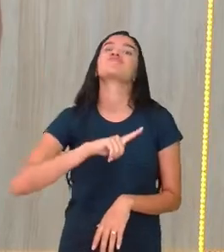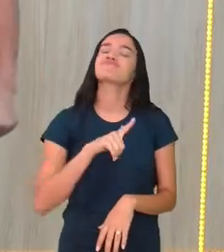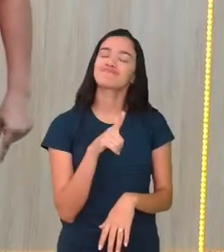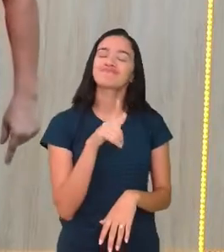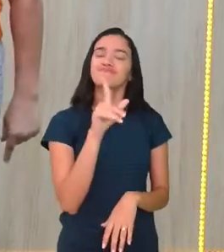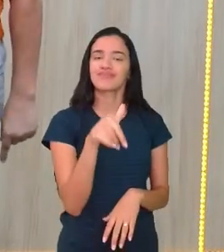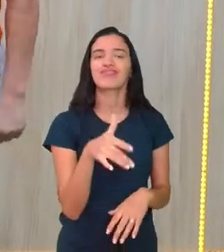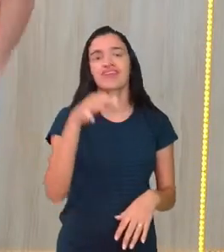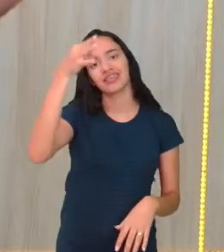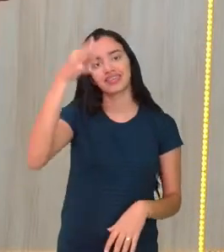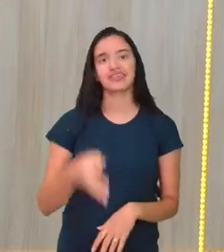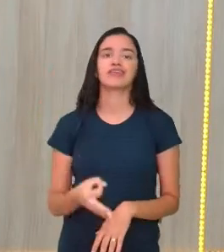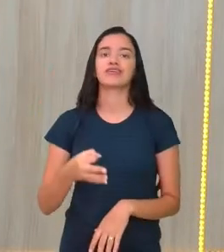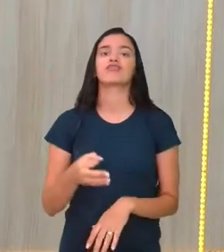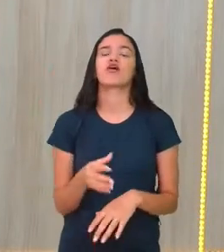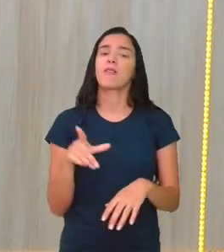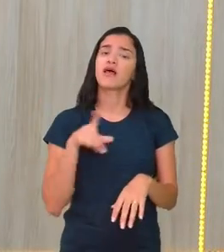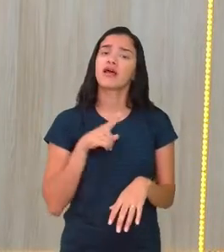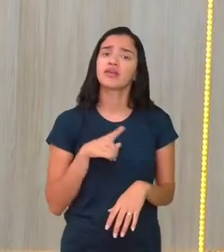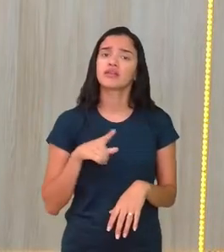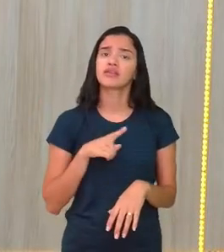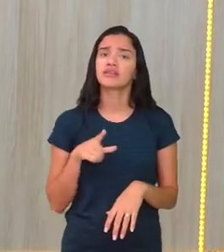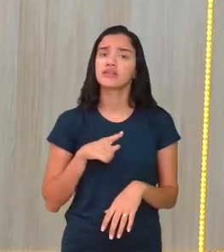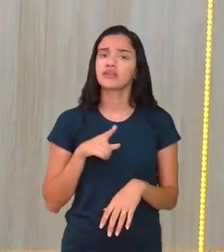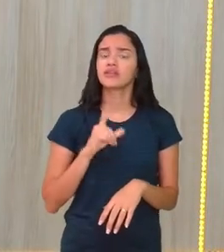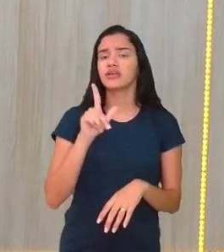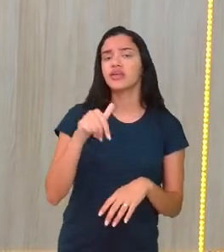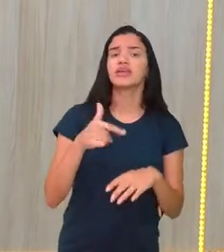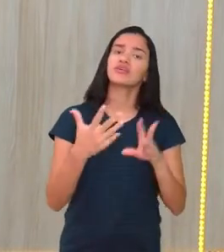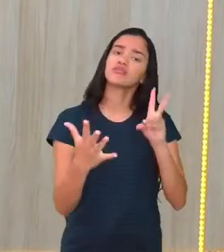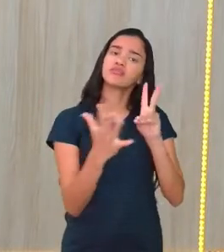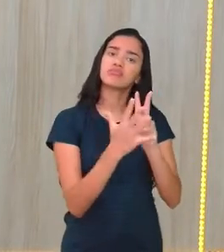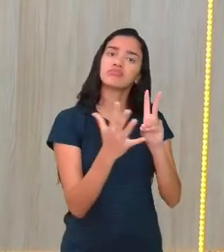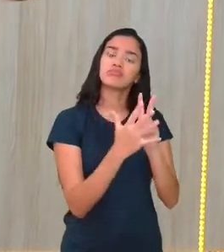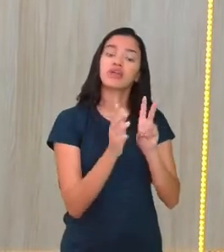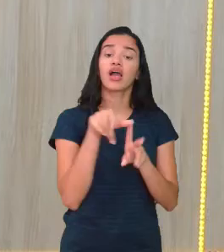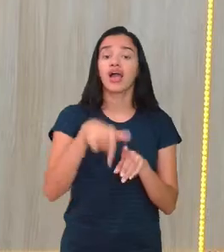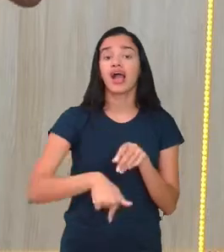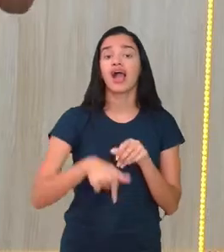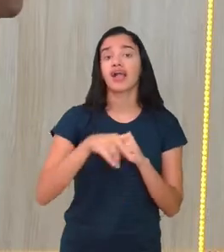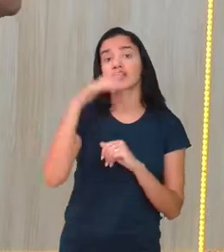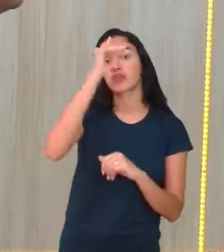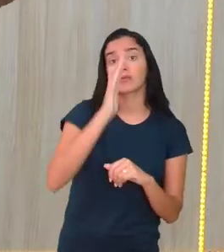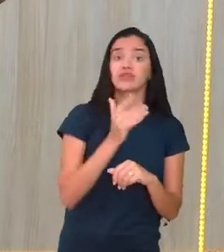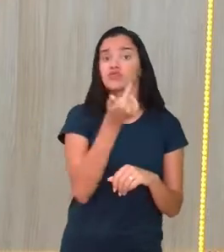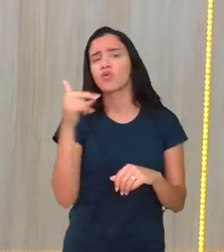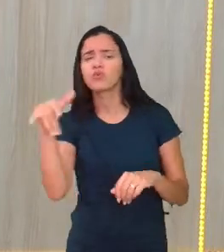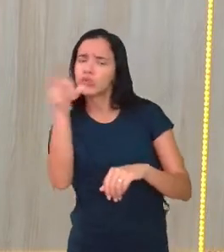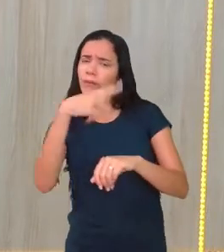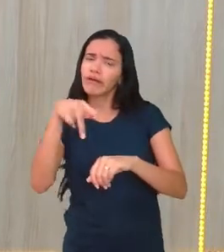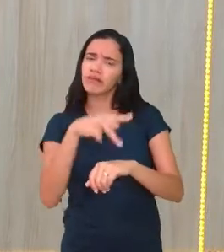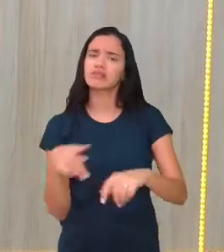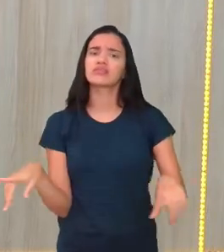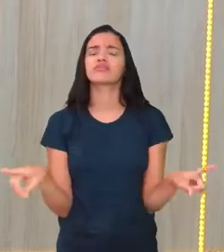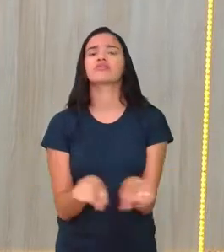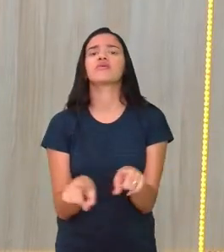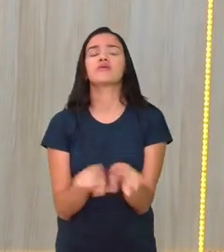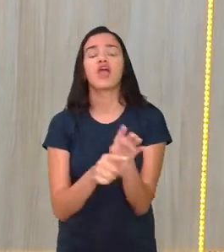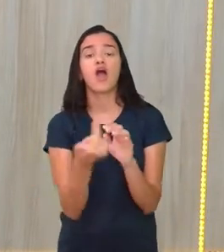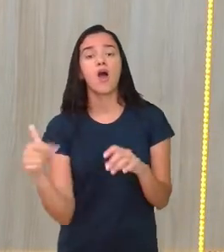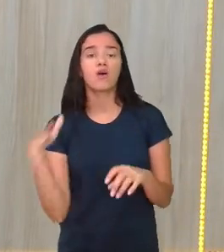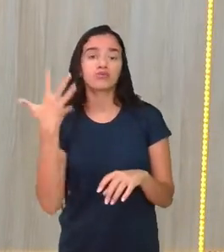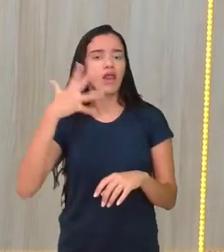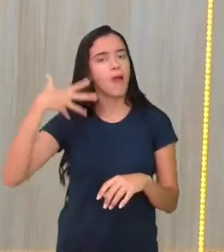isso, viu? Exatamente. Existem aqueles artistas indígenas, no caso do Brasil, sim. E em outros países, aí vai ter uma outra